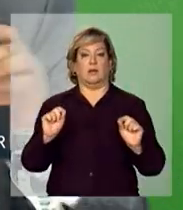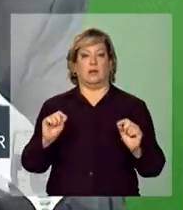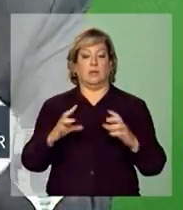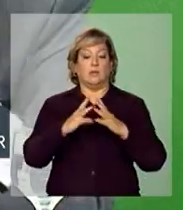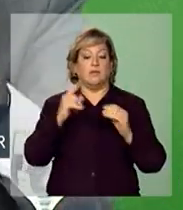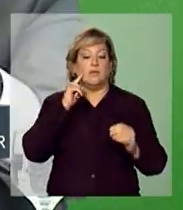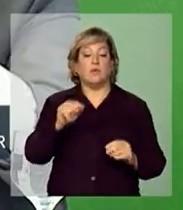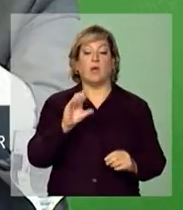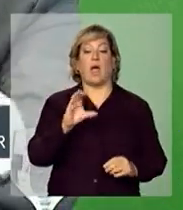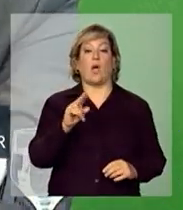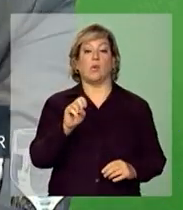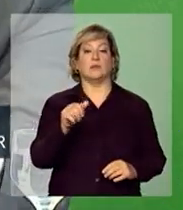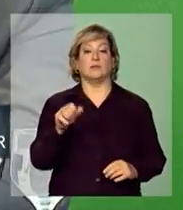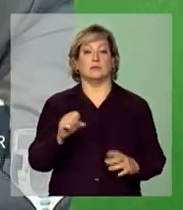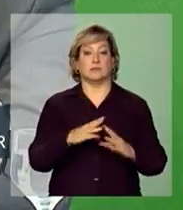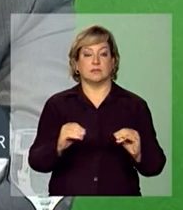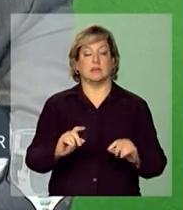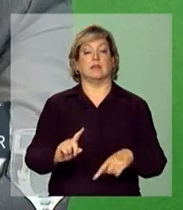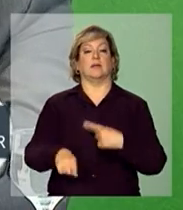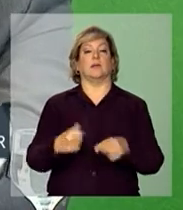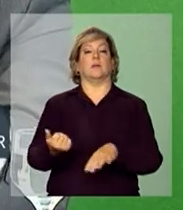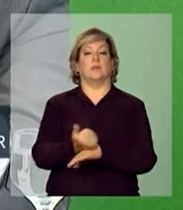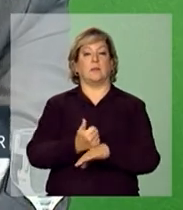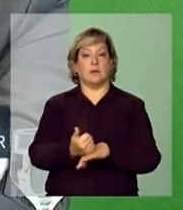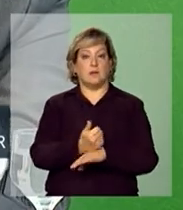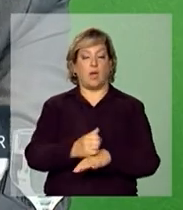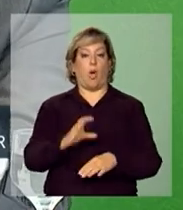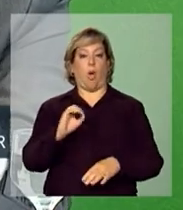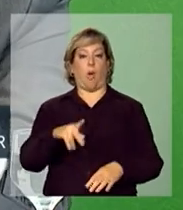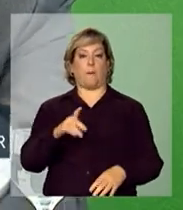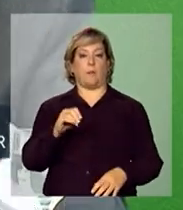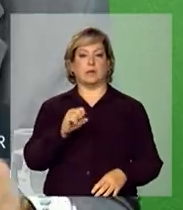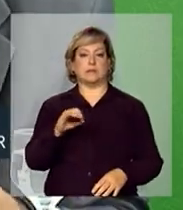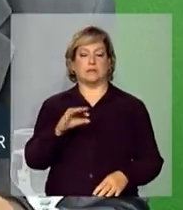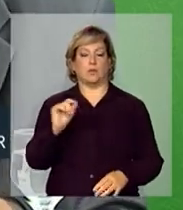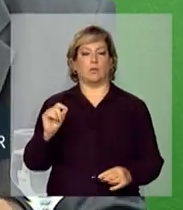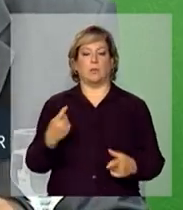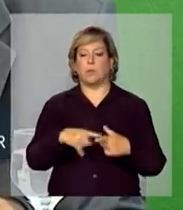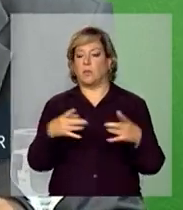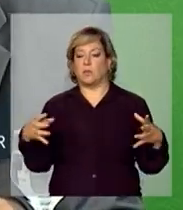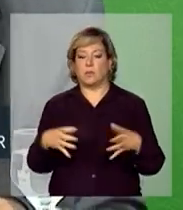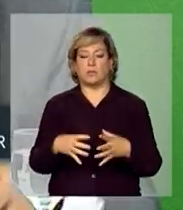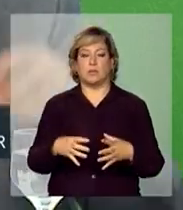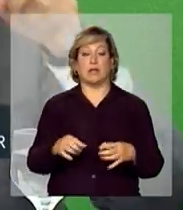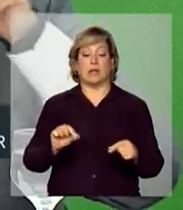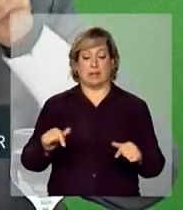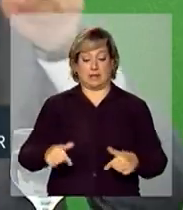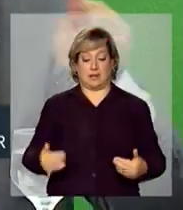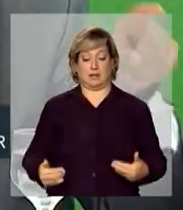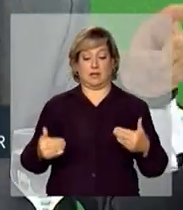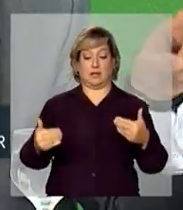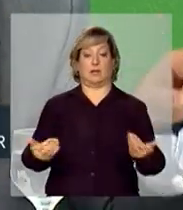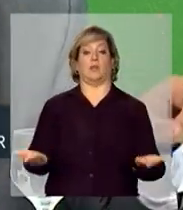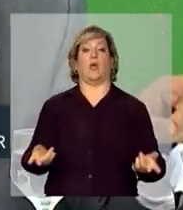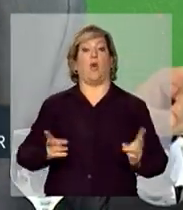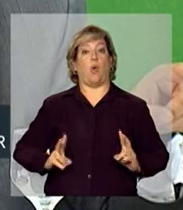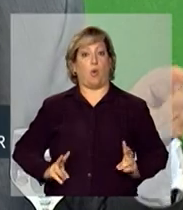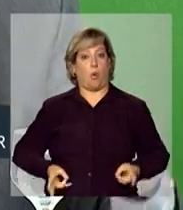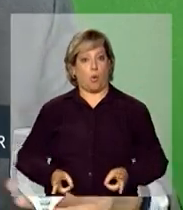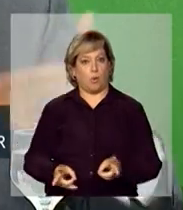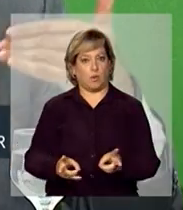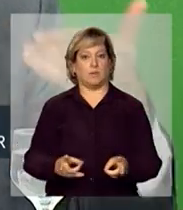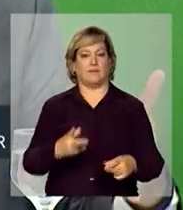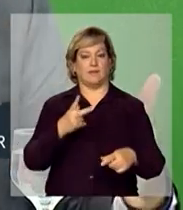e criando uma melhoria do sistema de composição de conflitos daqui para frente o que fazer continuar atacando os três pontos